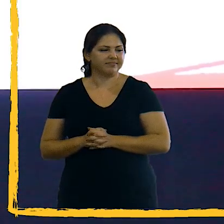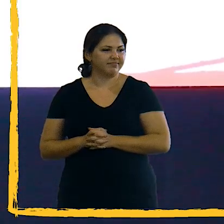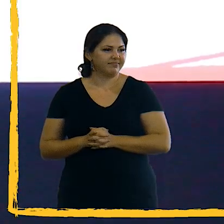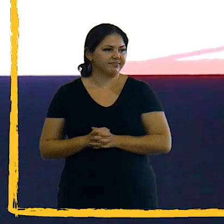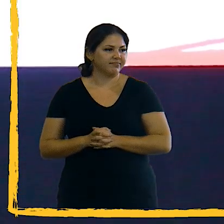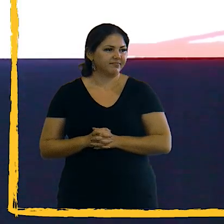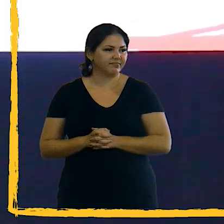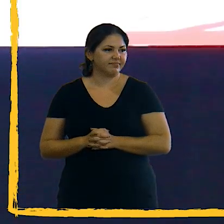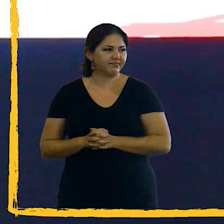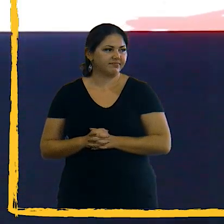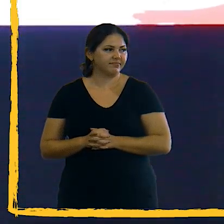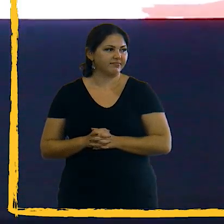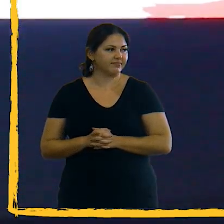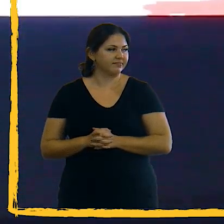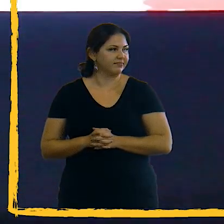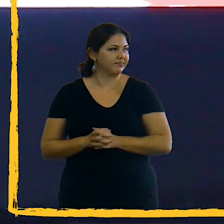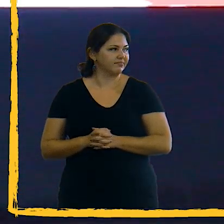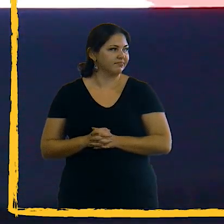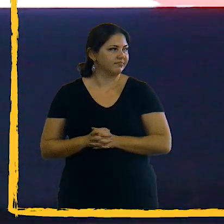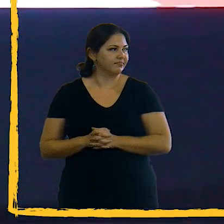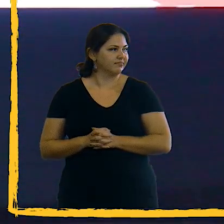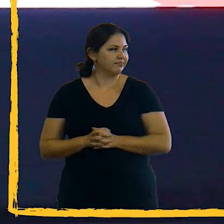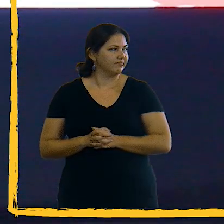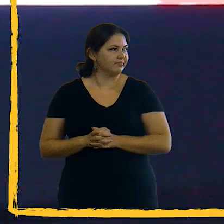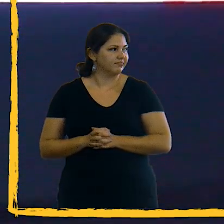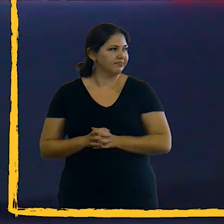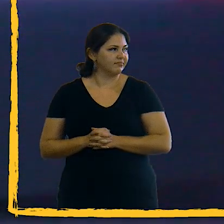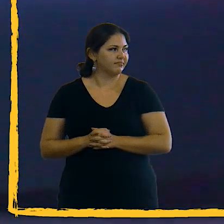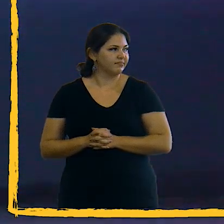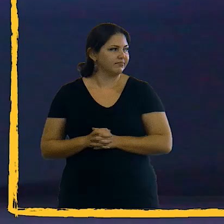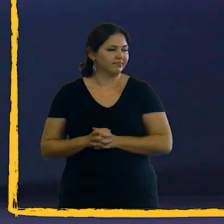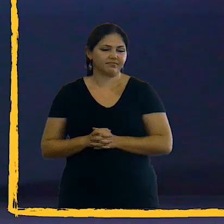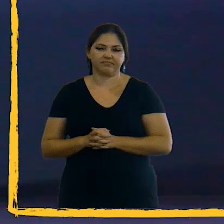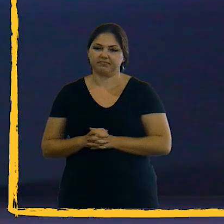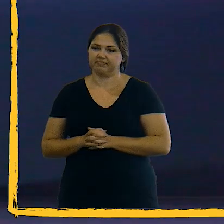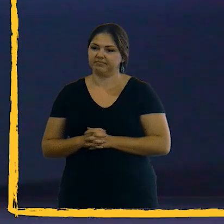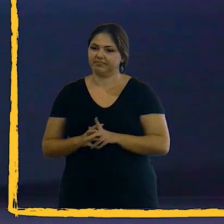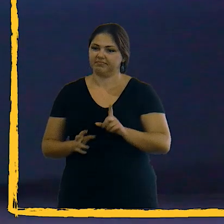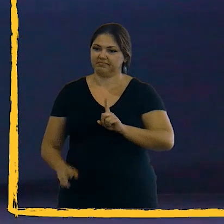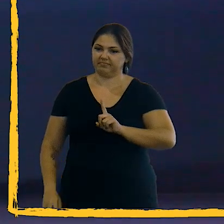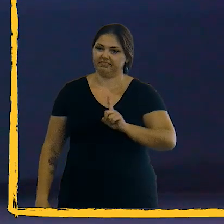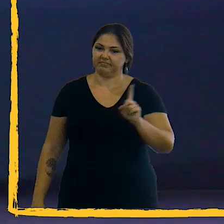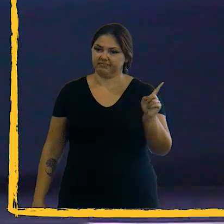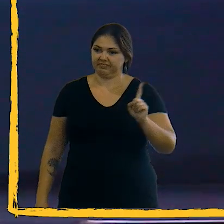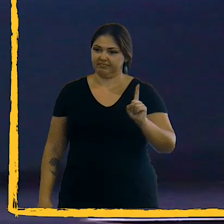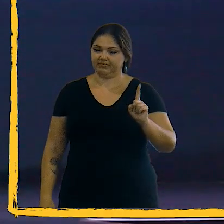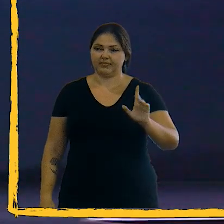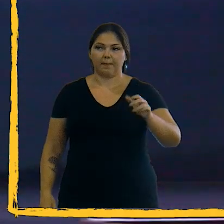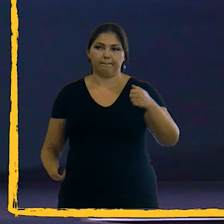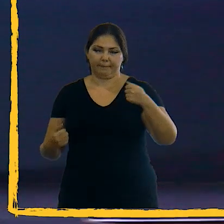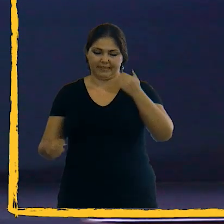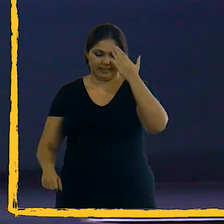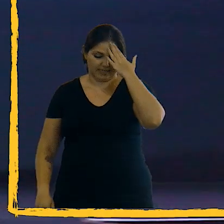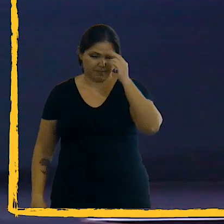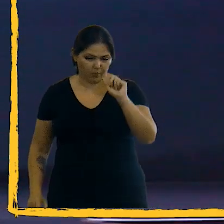multipliquei o peso da Carla com do Victor pessoal isso é importante eu saber por quê Porque quando eu